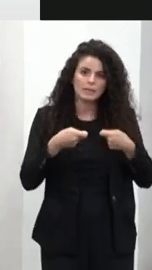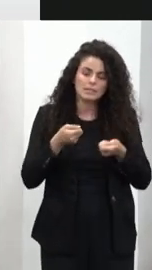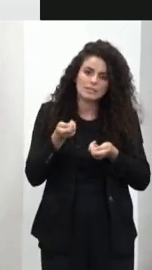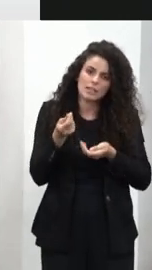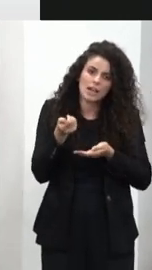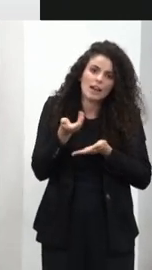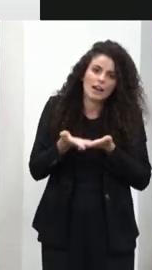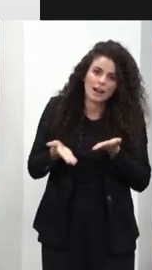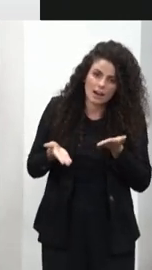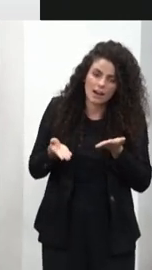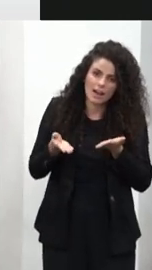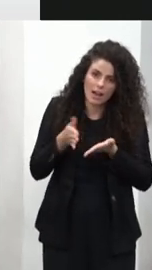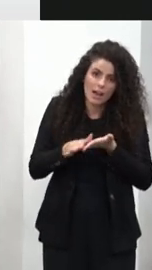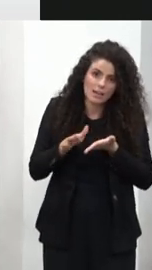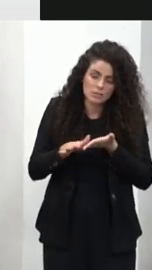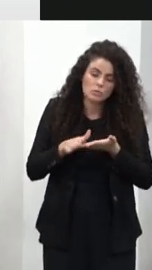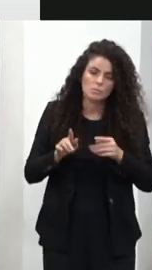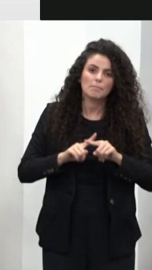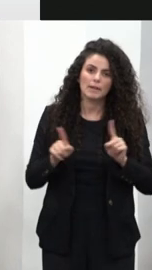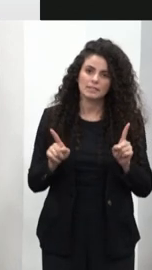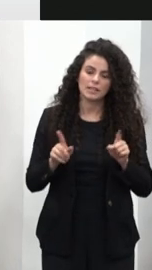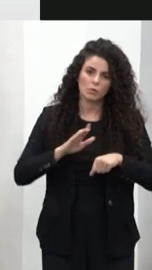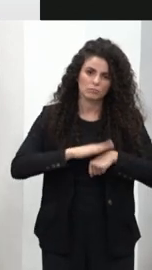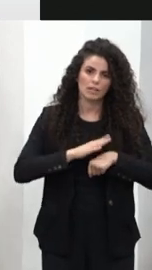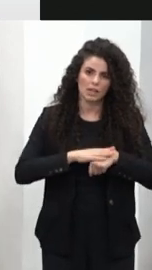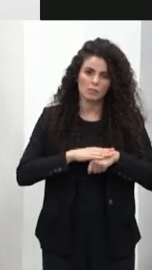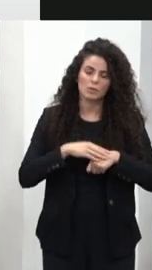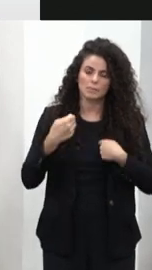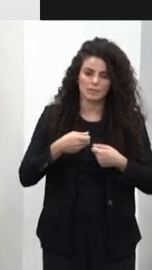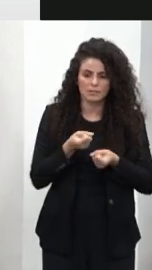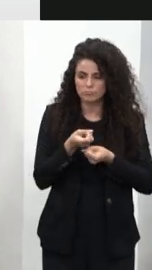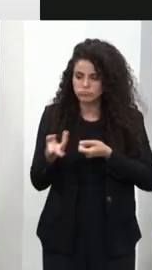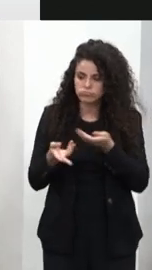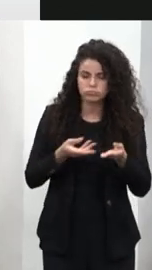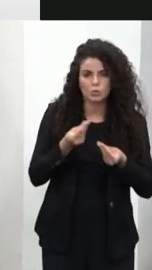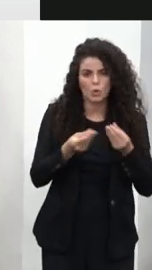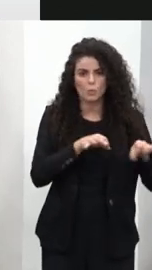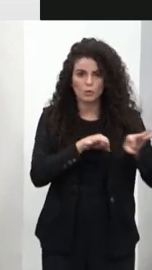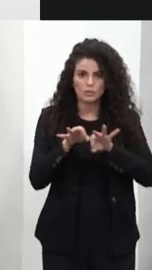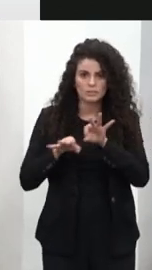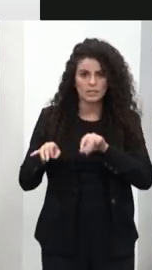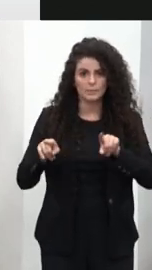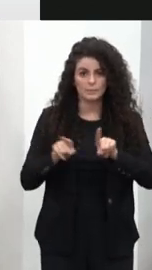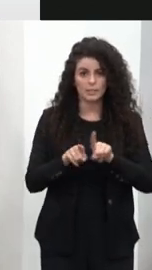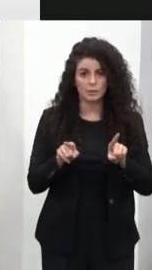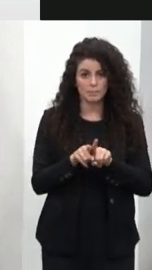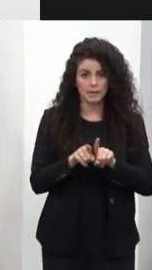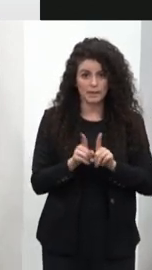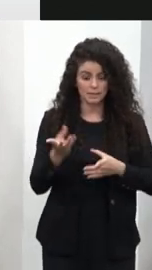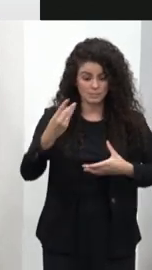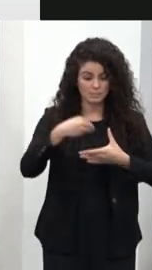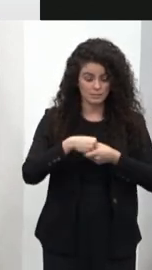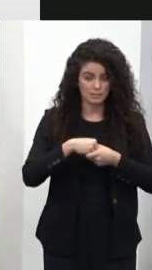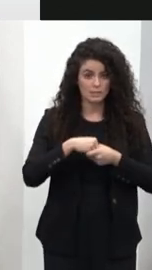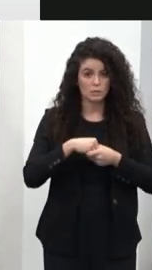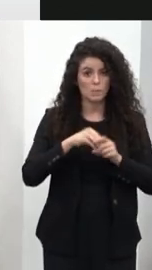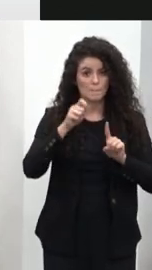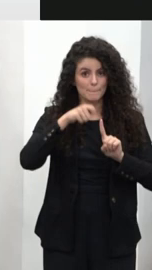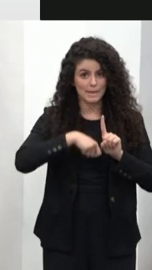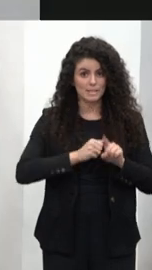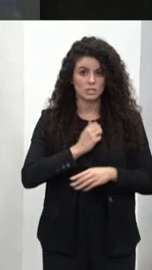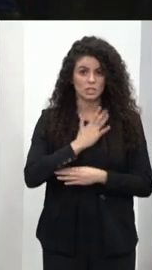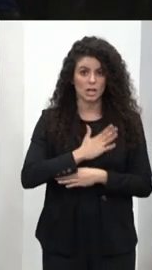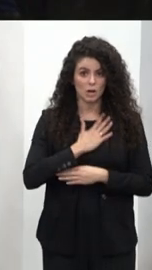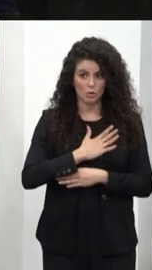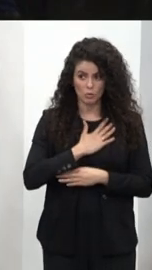só um tempo máximo aí e tem 16 regulamentares o fundo estadual de cultura até agosto esse é uma boa notícia que é o seguinte